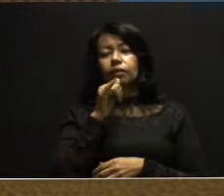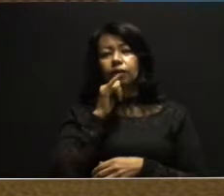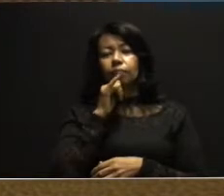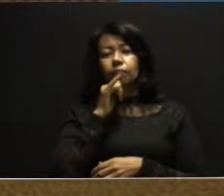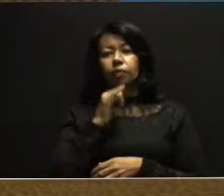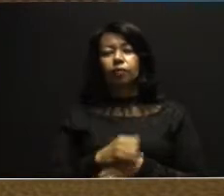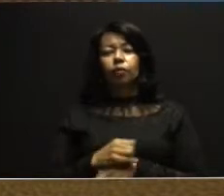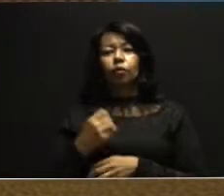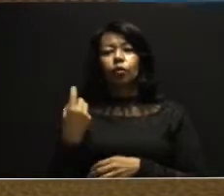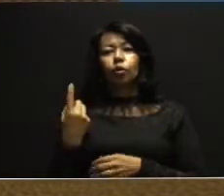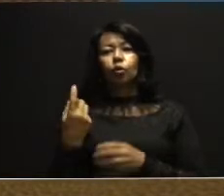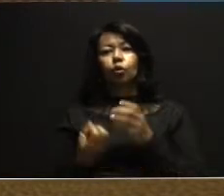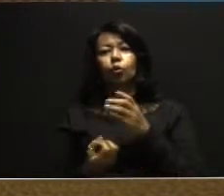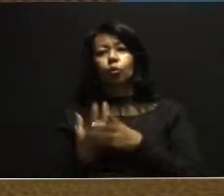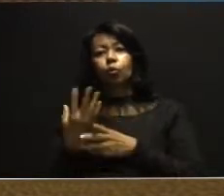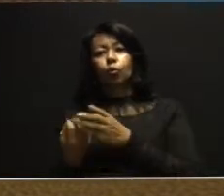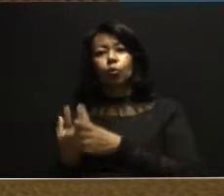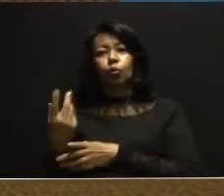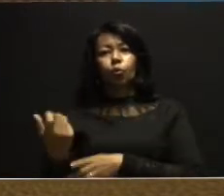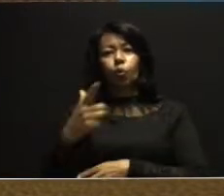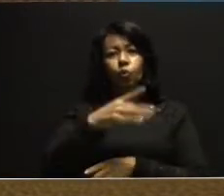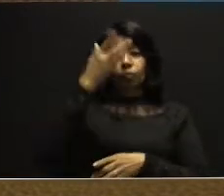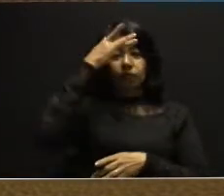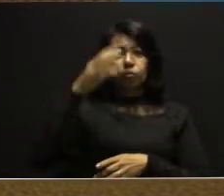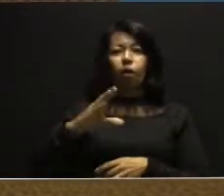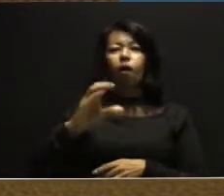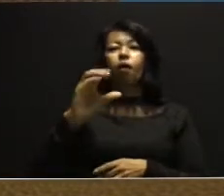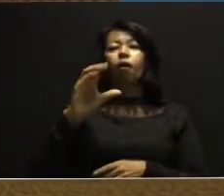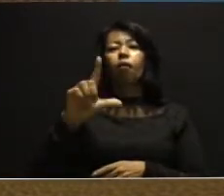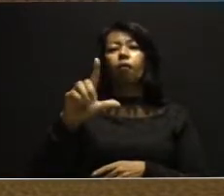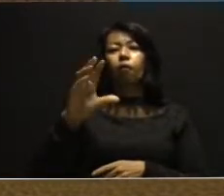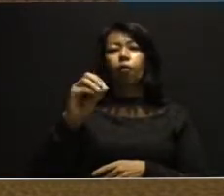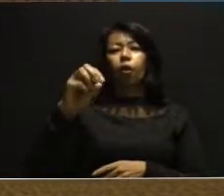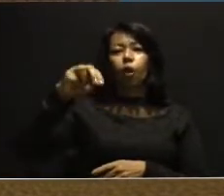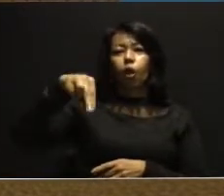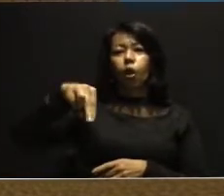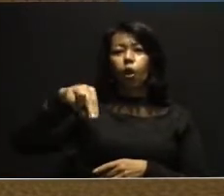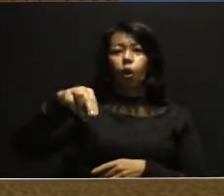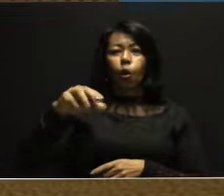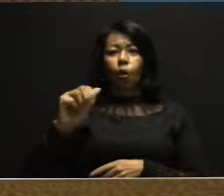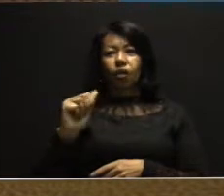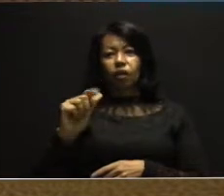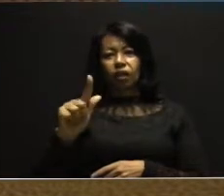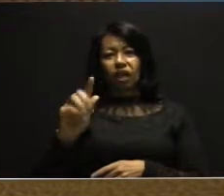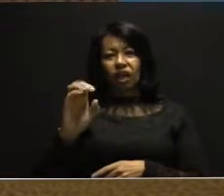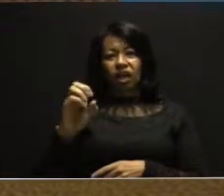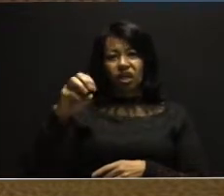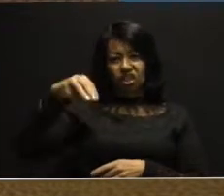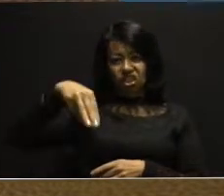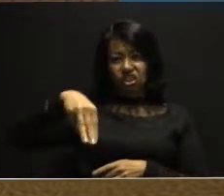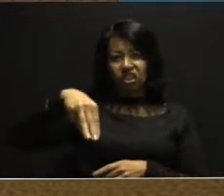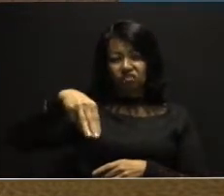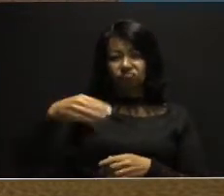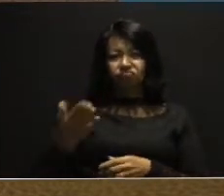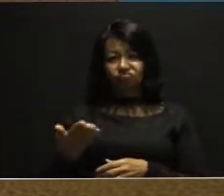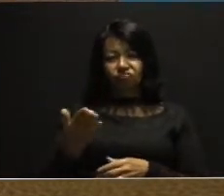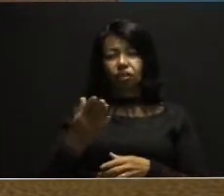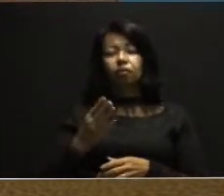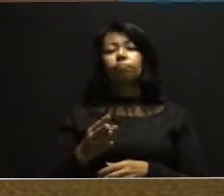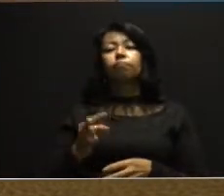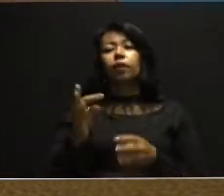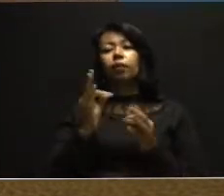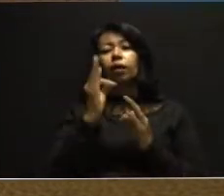clonagem, né, que é um aspecto da biotecnologia. Mostra uma realidade, né, dos tempos atuais, a própria